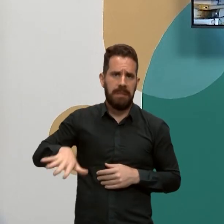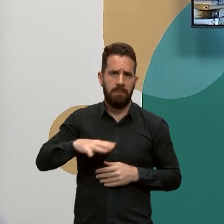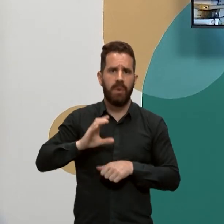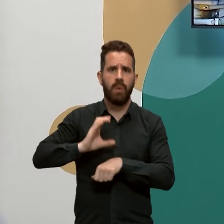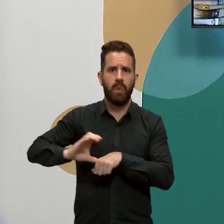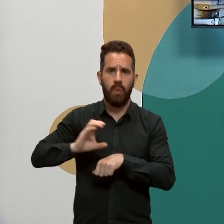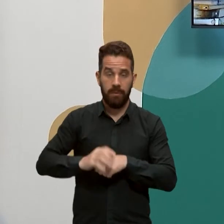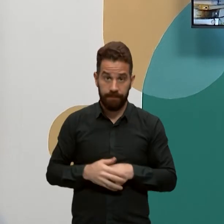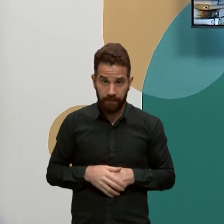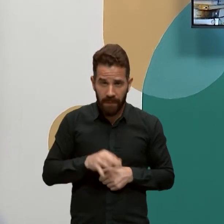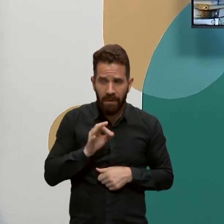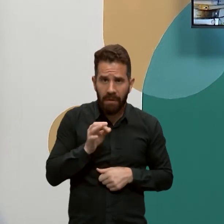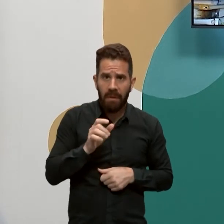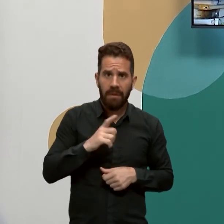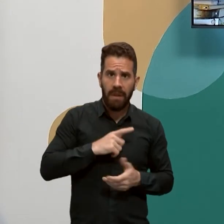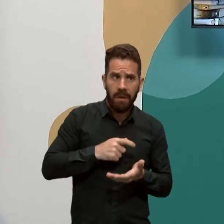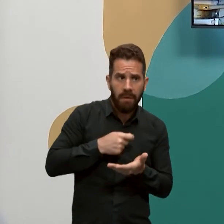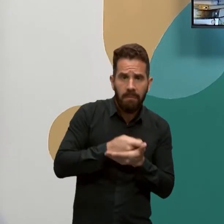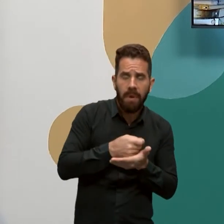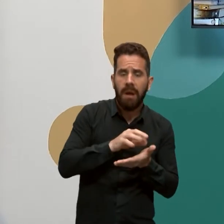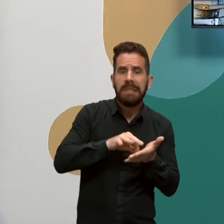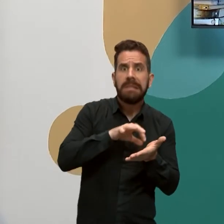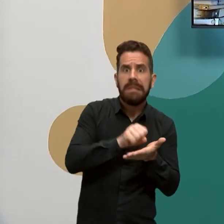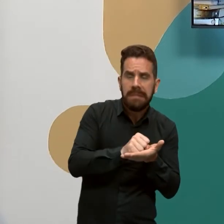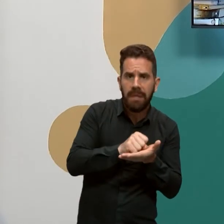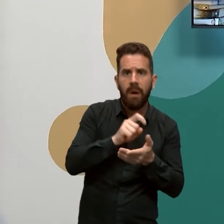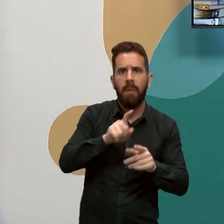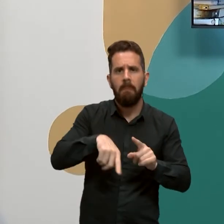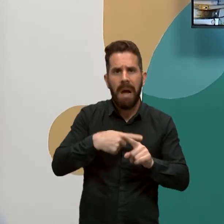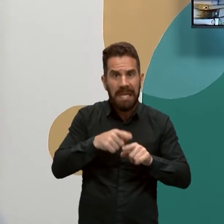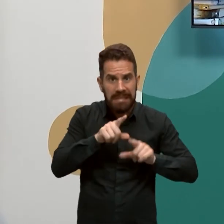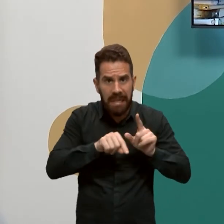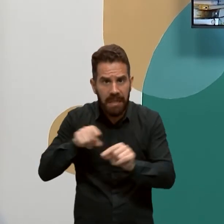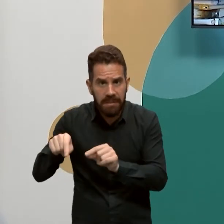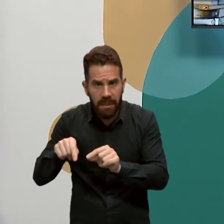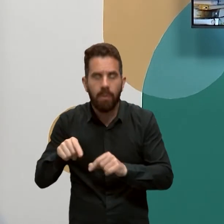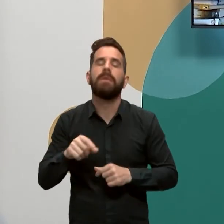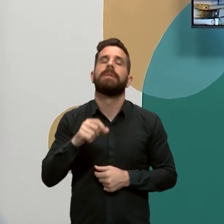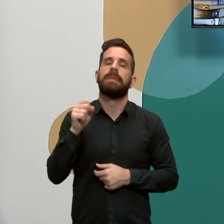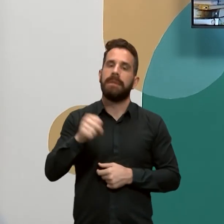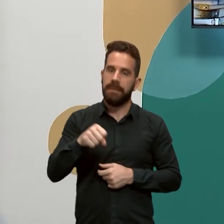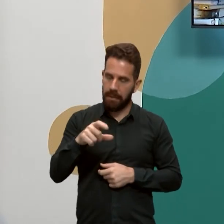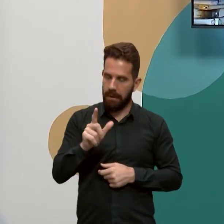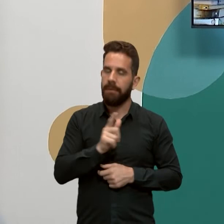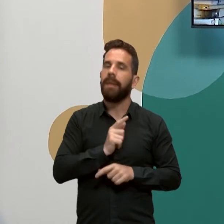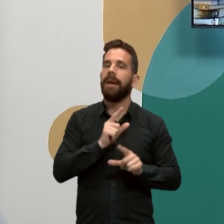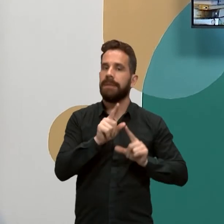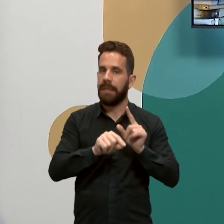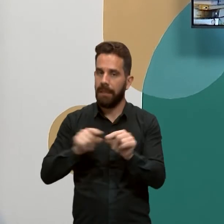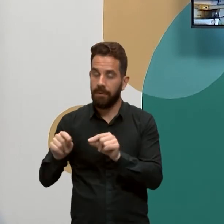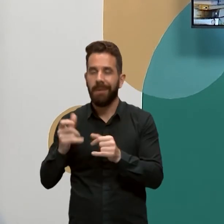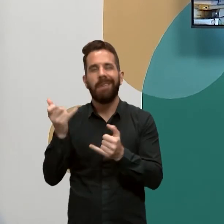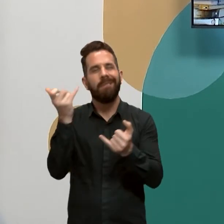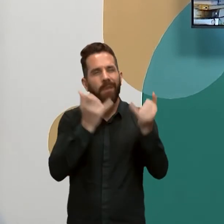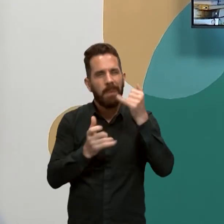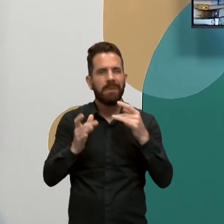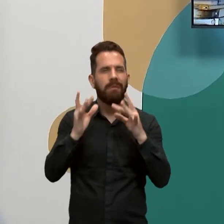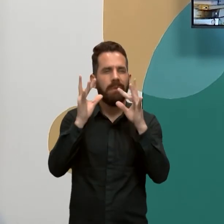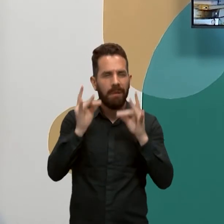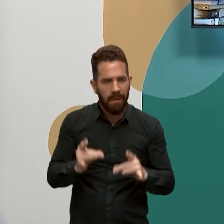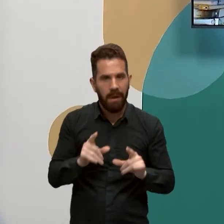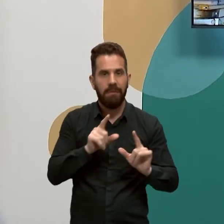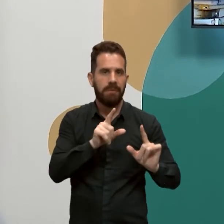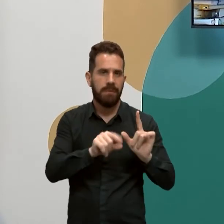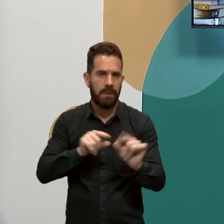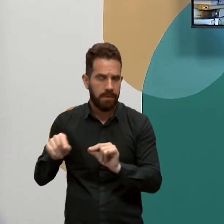processo seletivo, professora? Isso, tem um processo seletivo, e as informações sobre esse processo seletivo, elas